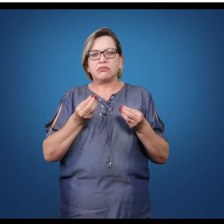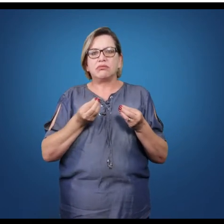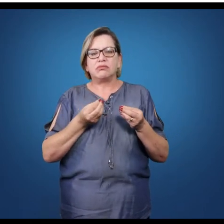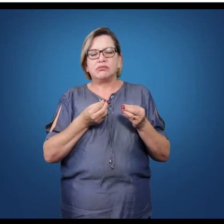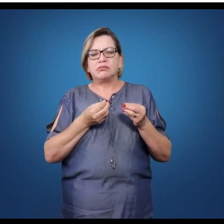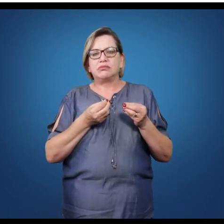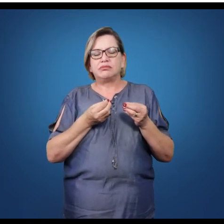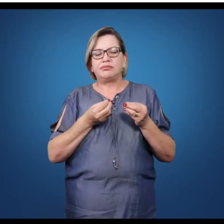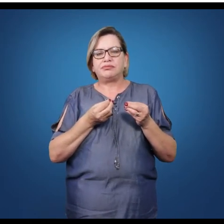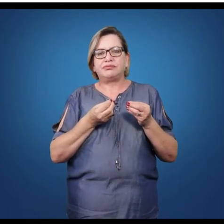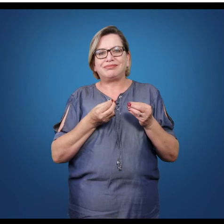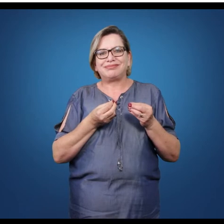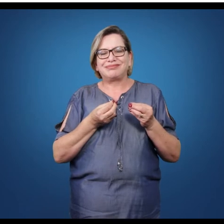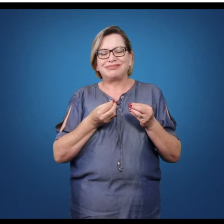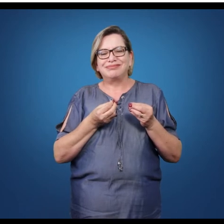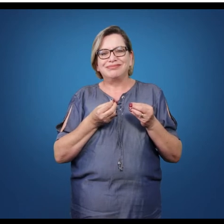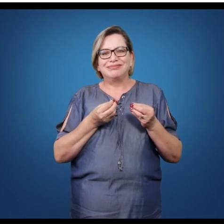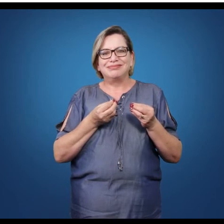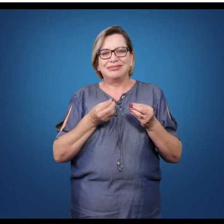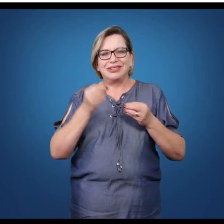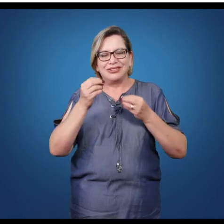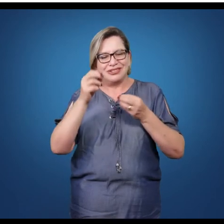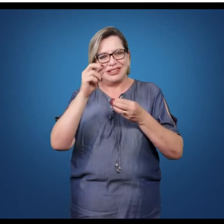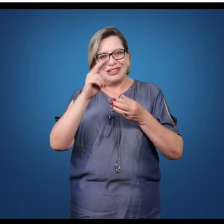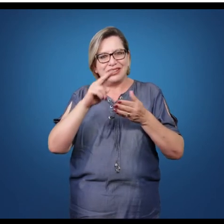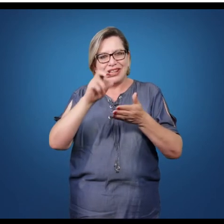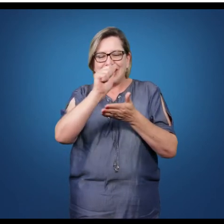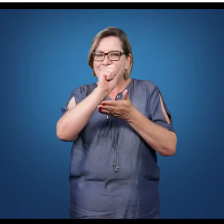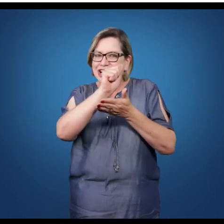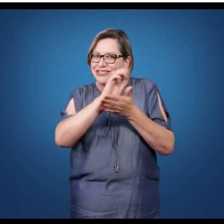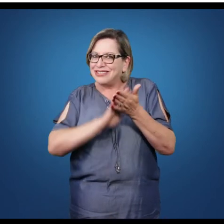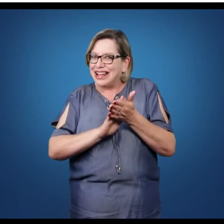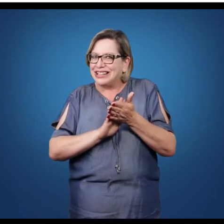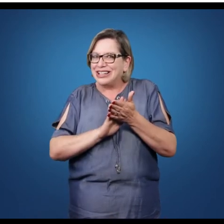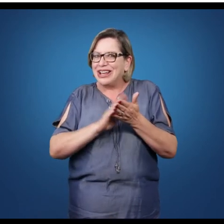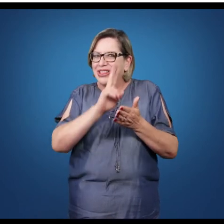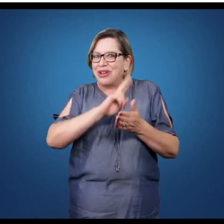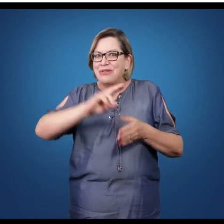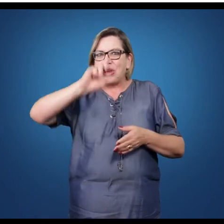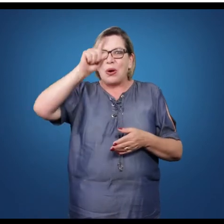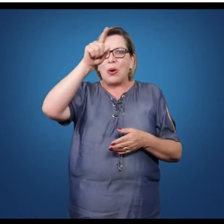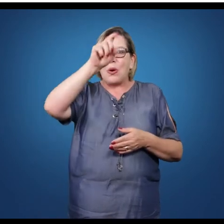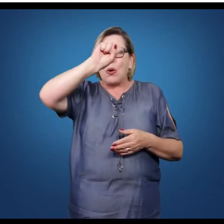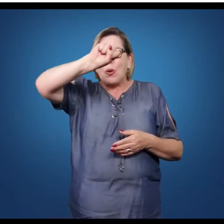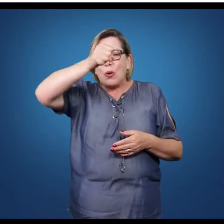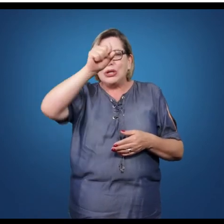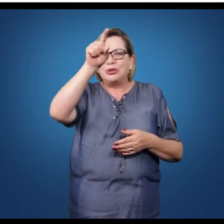da atividade chamada 8. Ok?